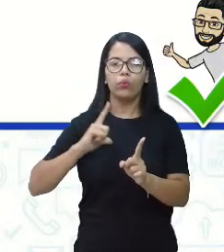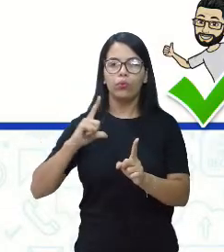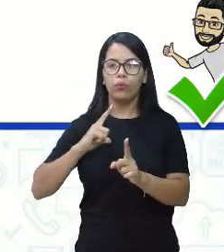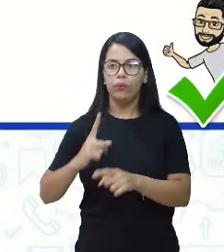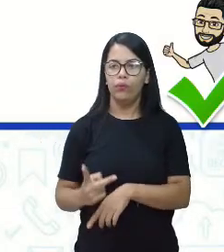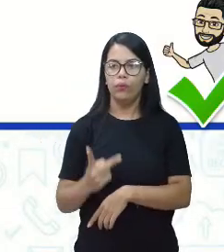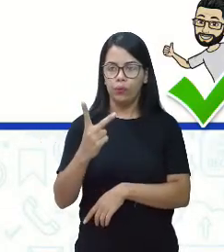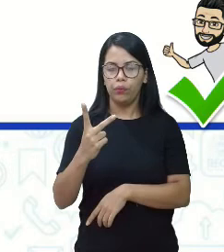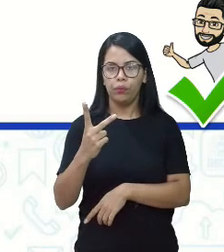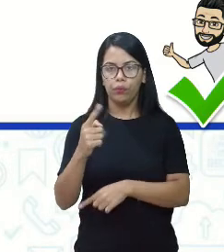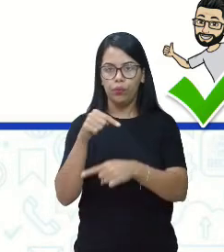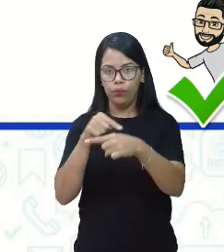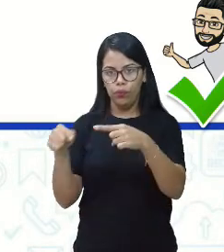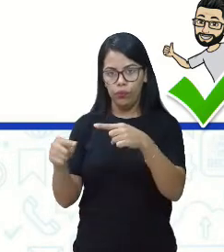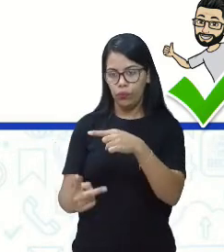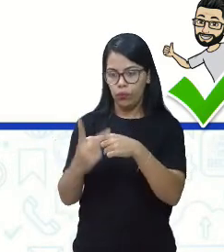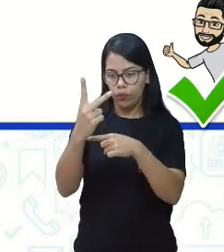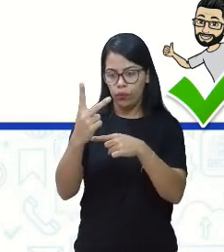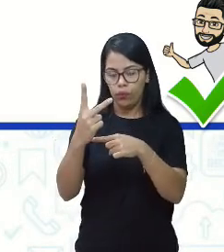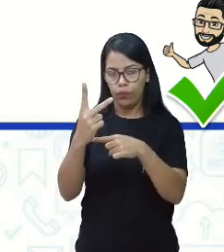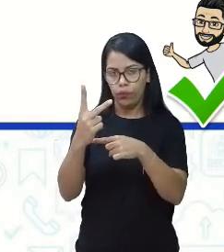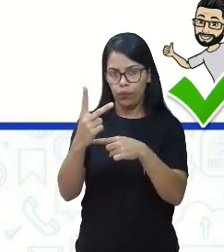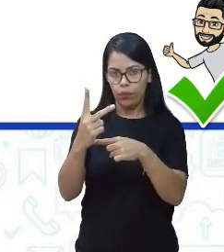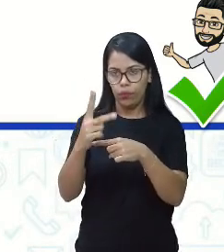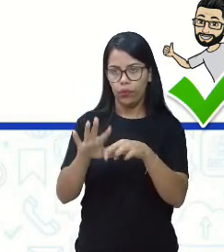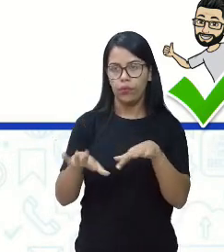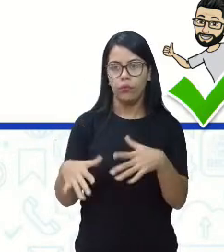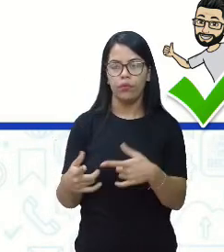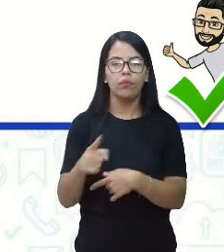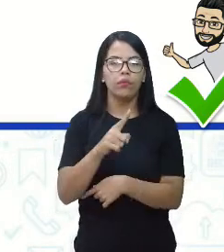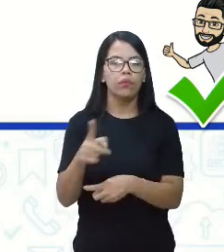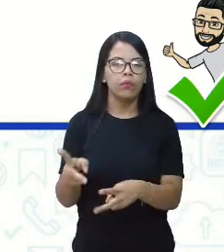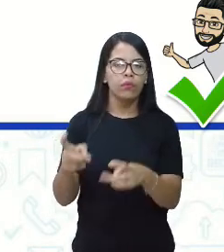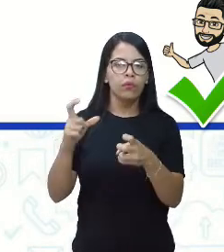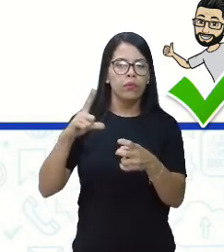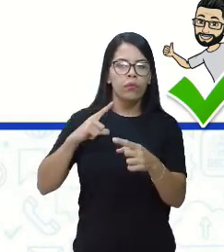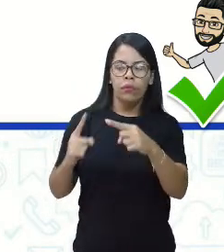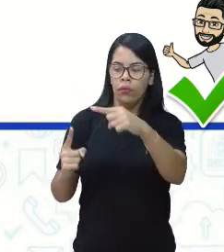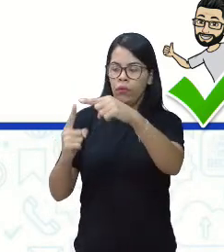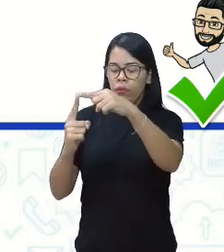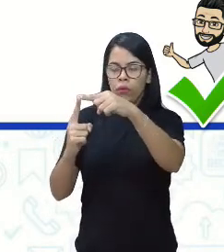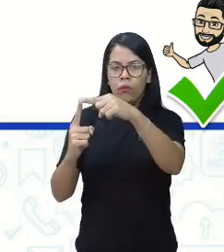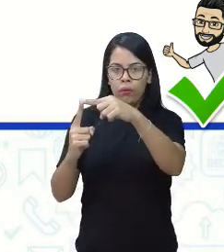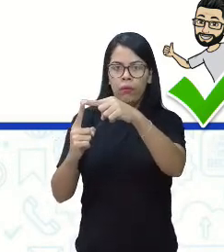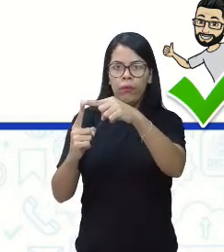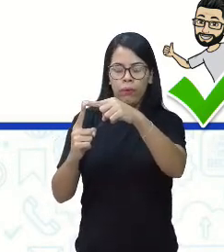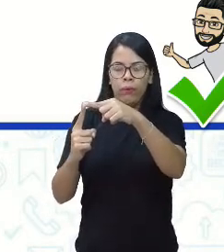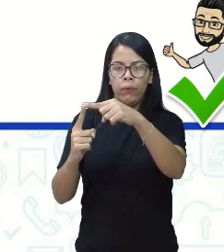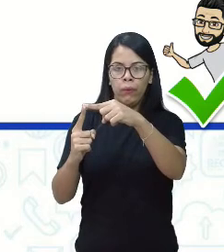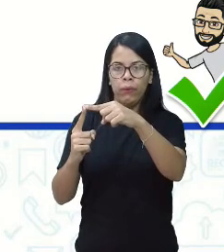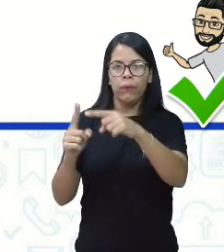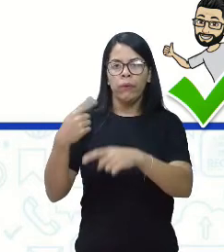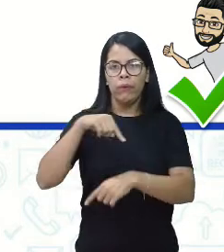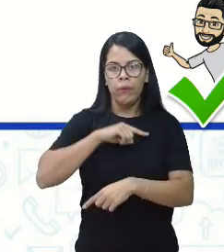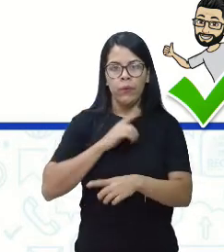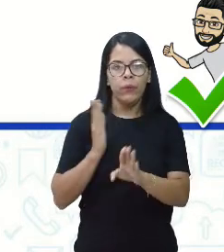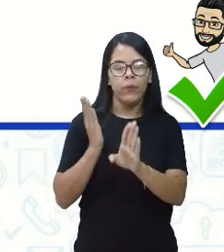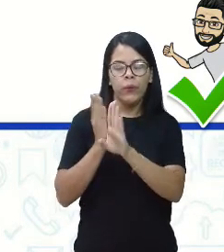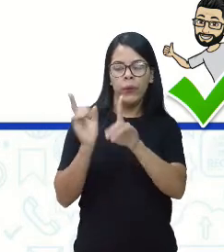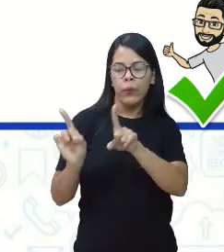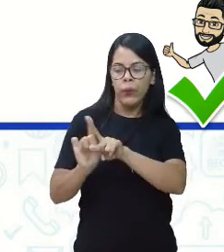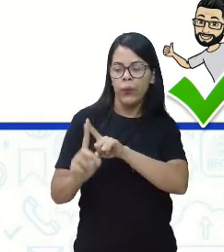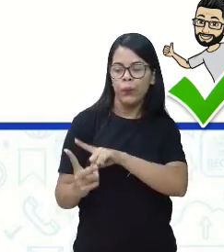também ali um outro vértice. Você pode notar que nas 2 extremidades aí, a gente também encontra mais 2 vértices e